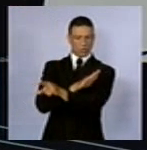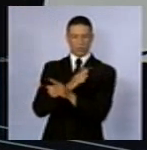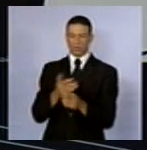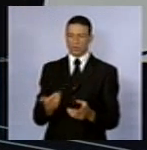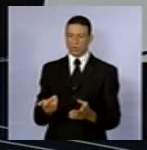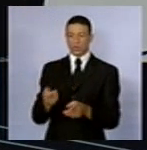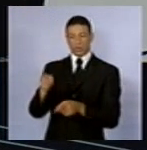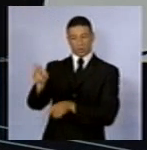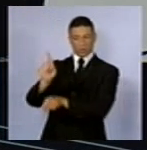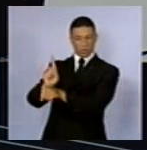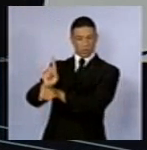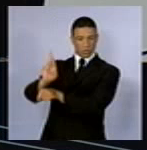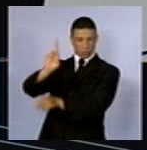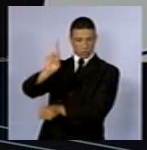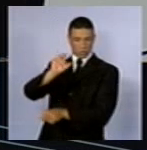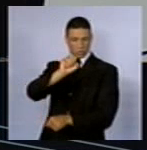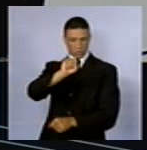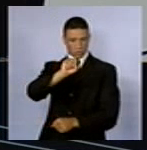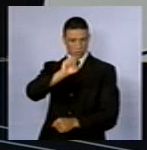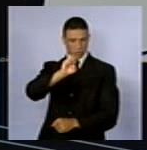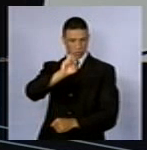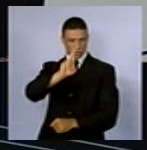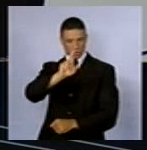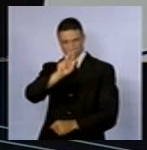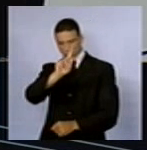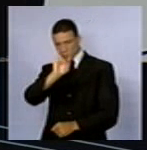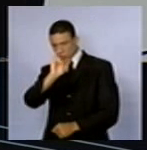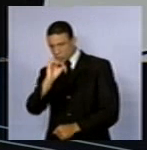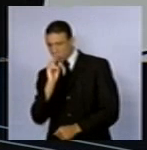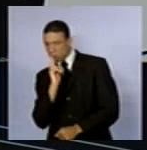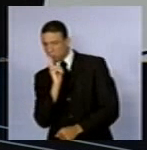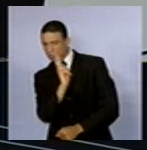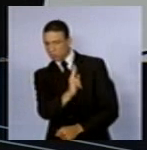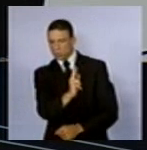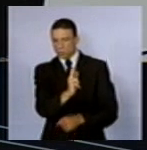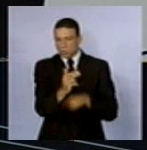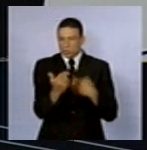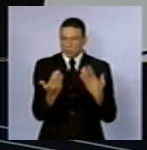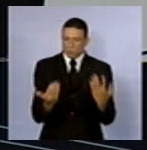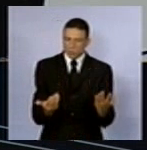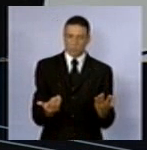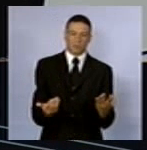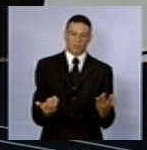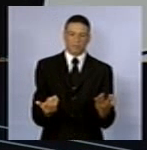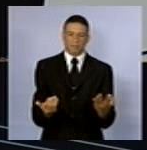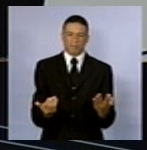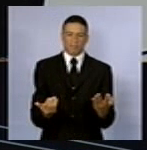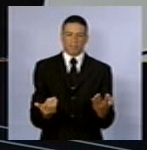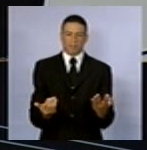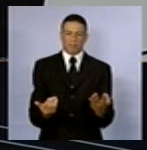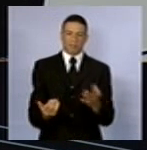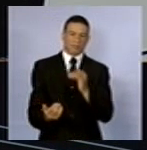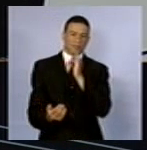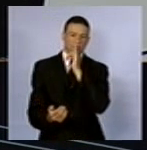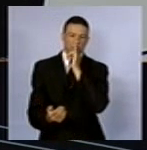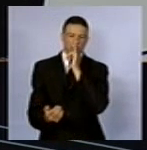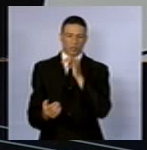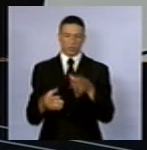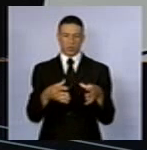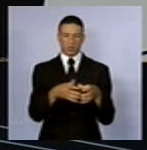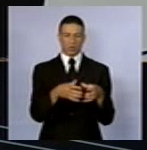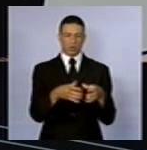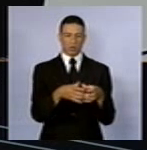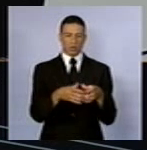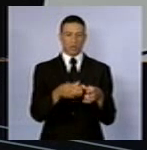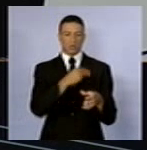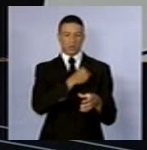Dr Sérgio talvez e e seria a a do Ministério da Saúde